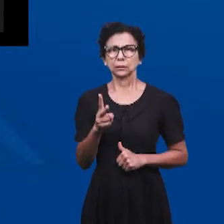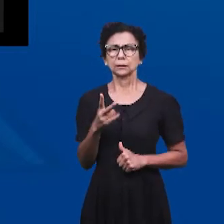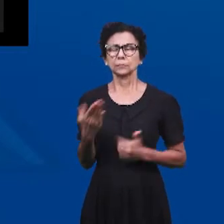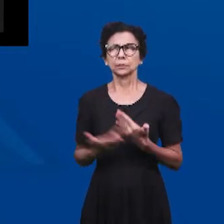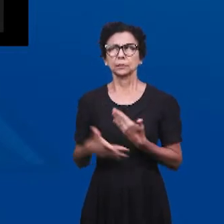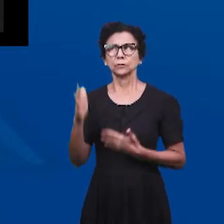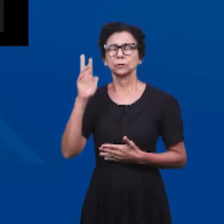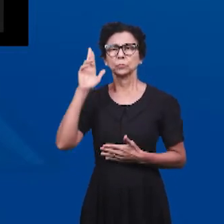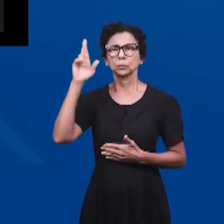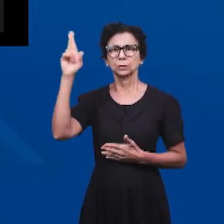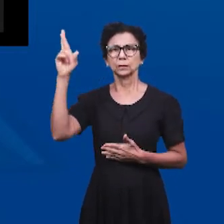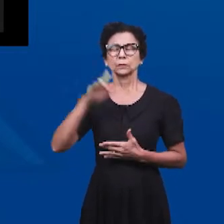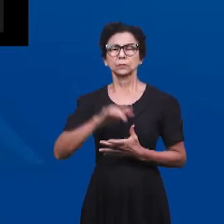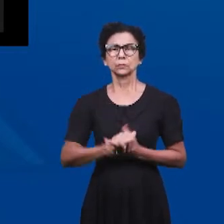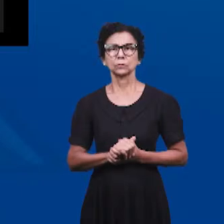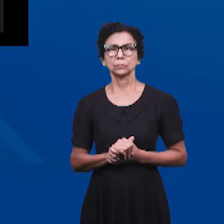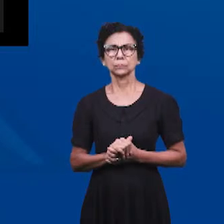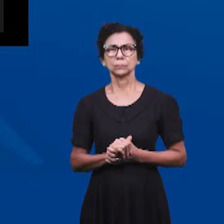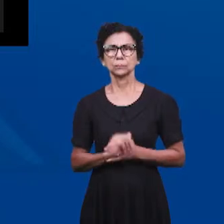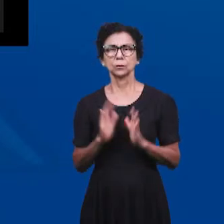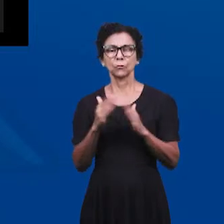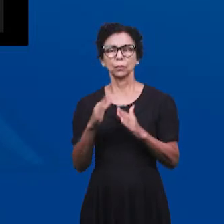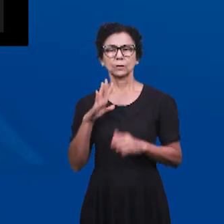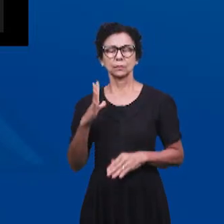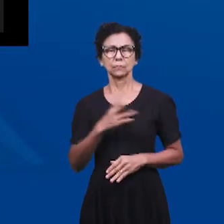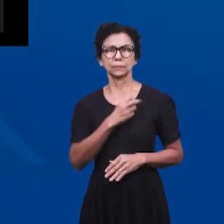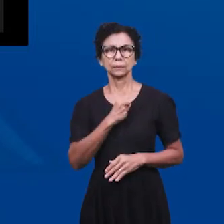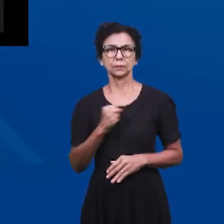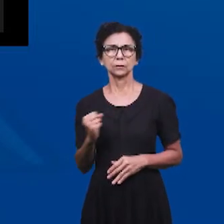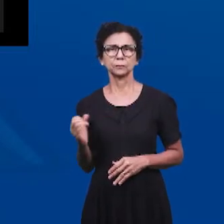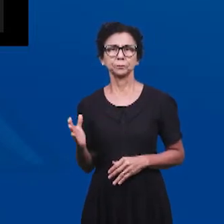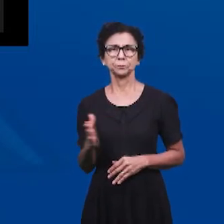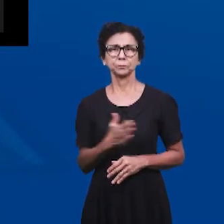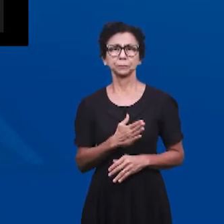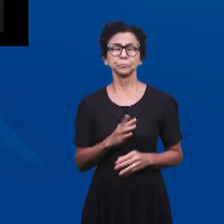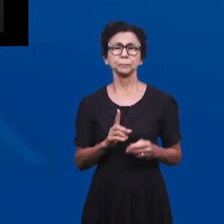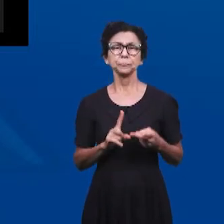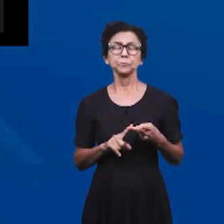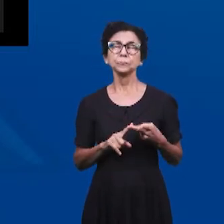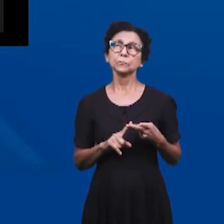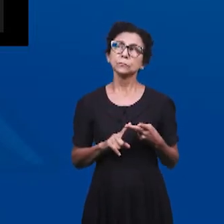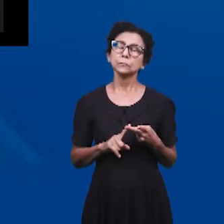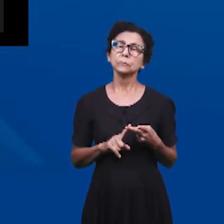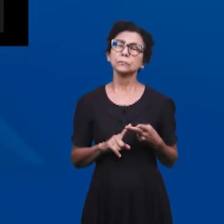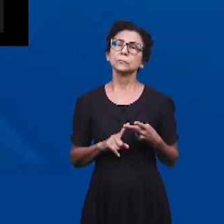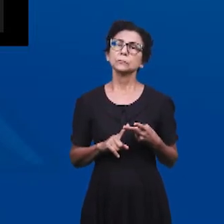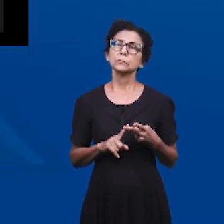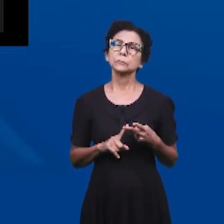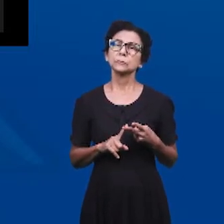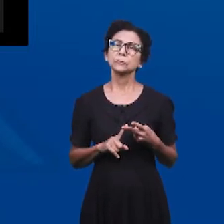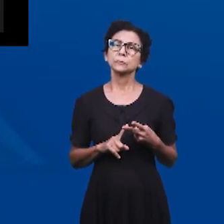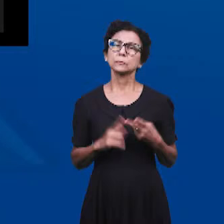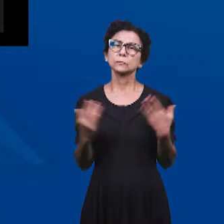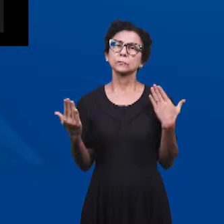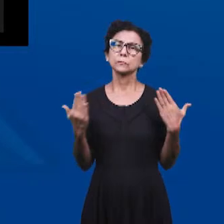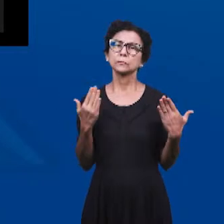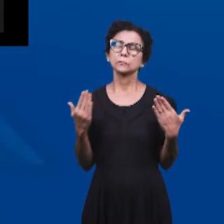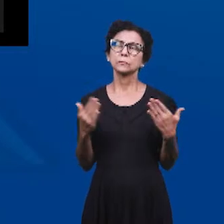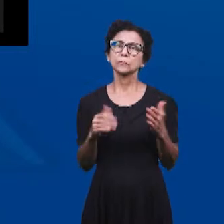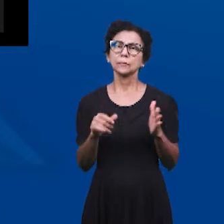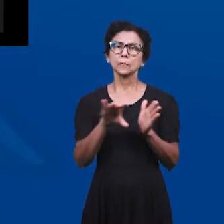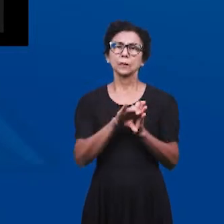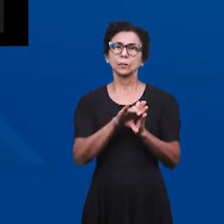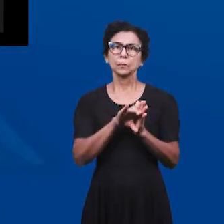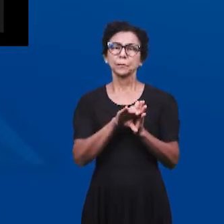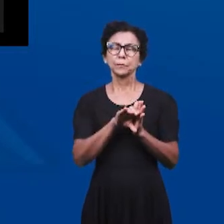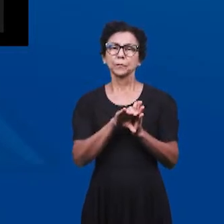ser baseada na salvação. Só é possível conhecer Jesus pela revelação. E o texto base encontra-se em